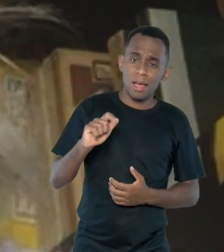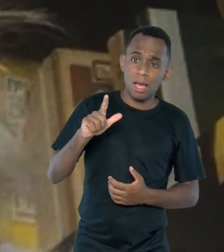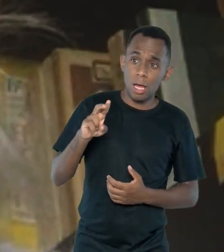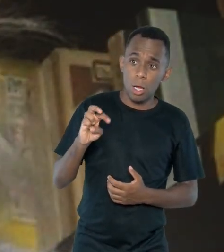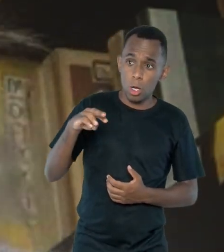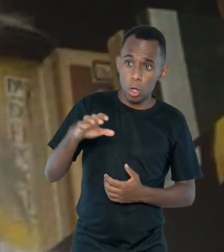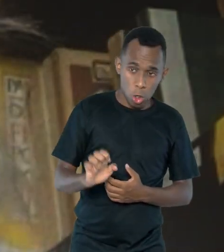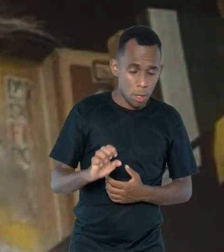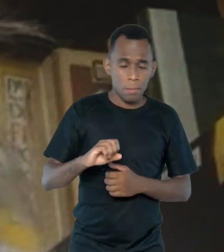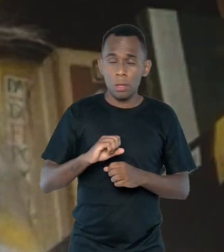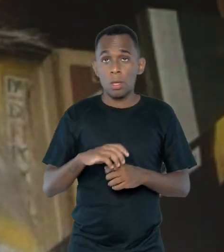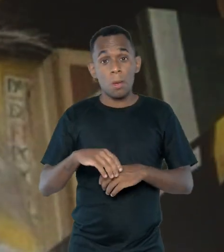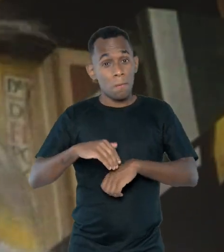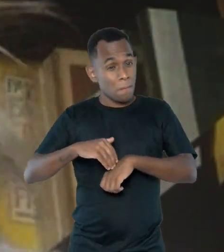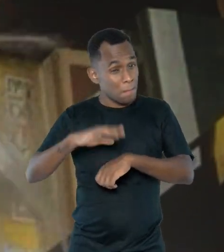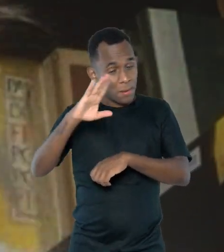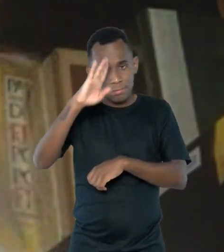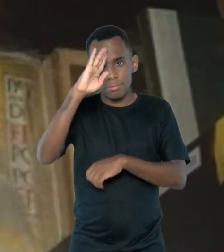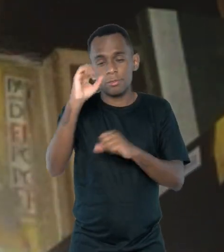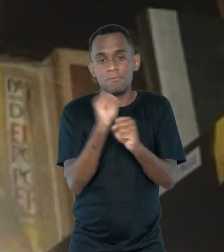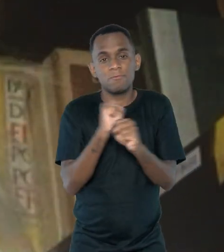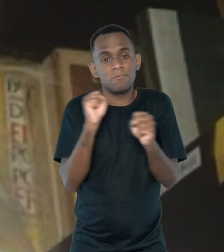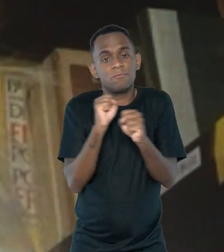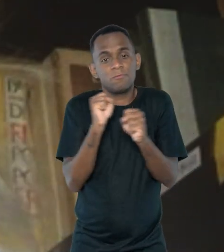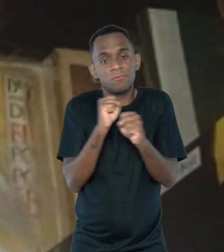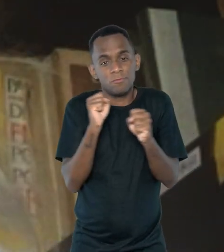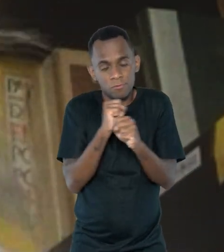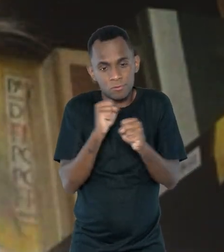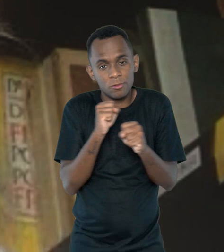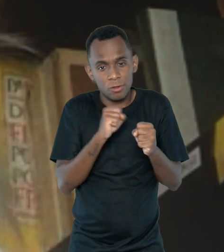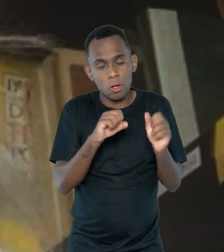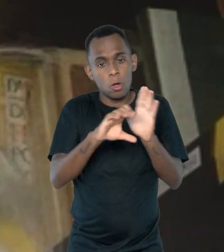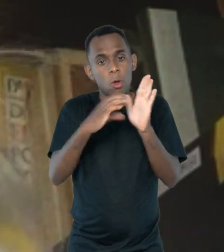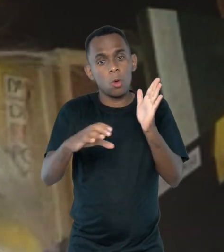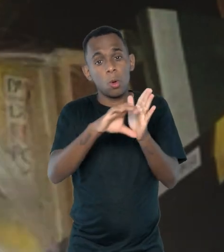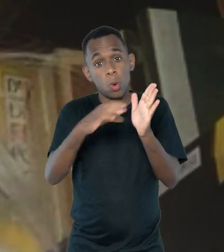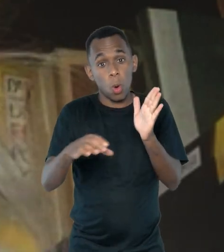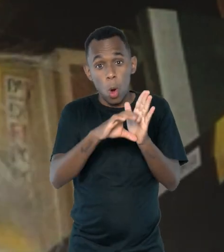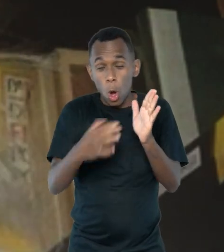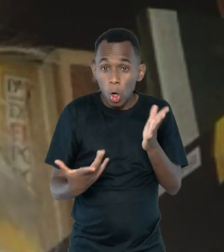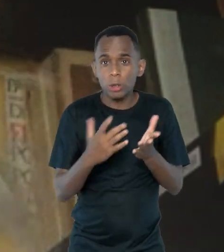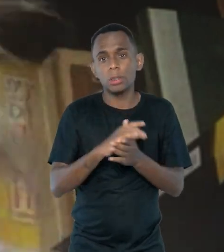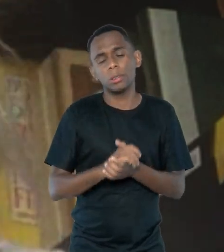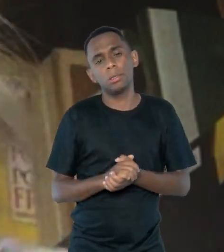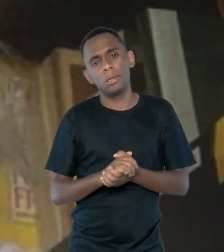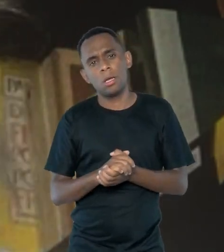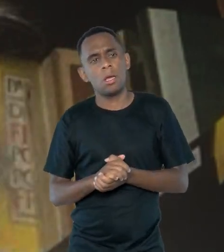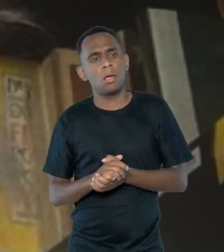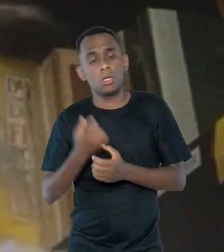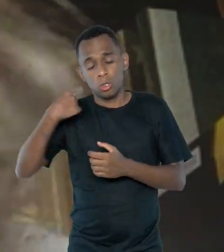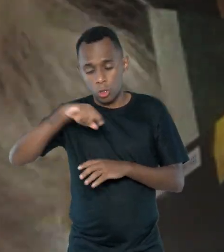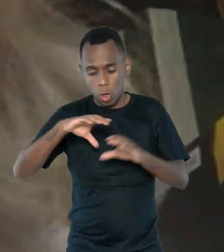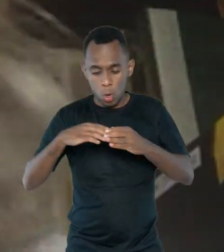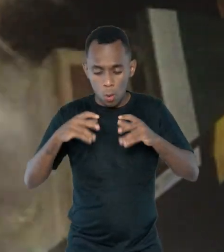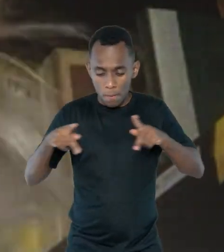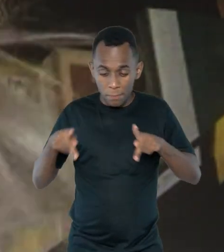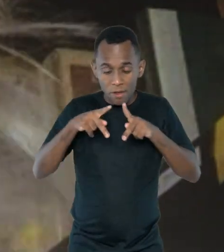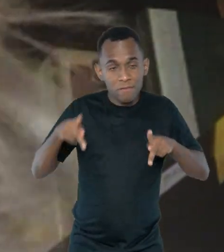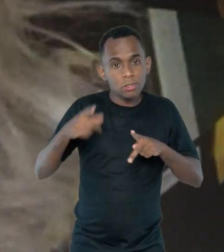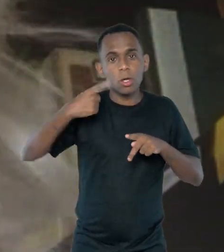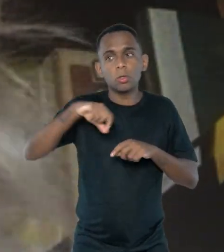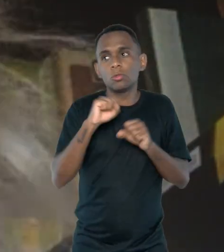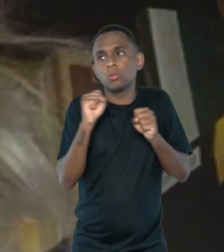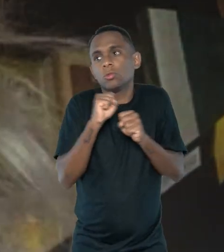mais amado na escola é a crônica. Sim. Os professores, né, nossos professores, a